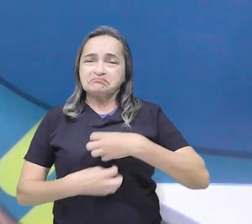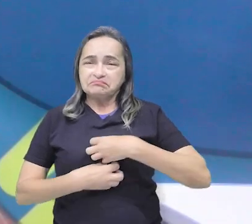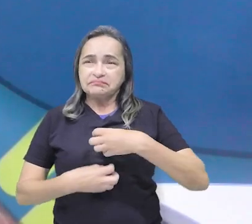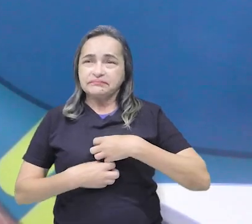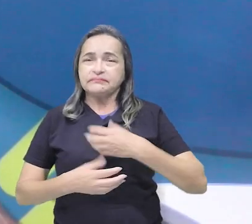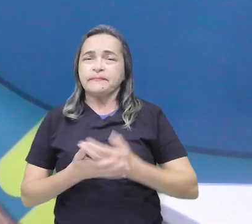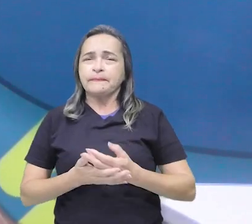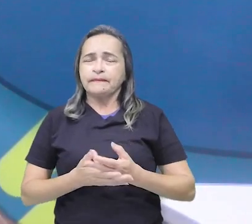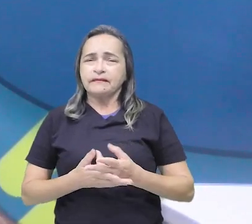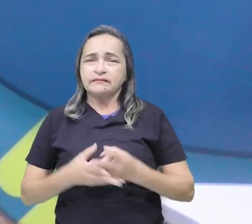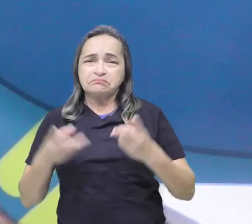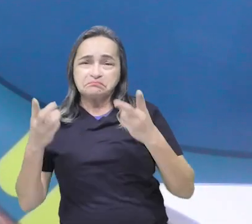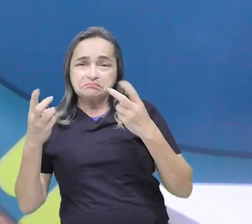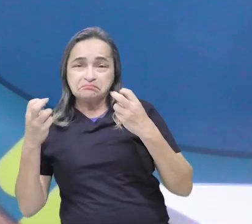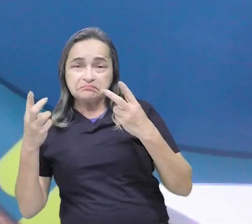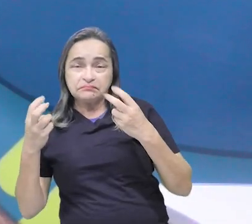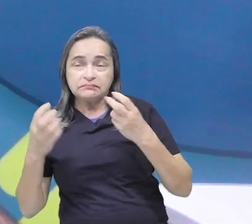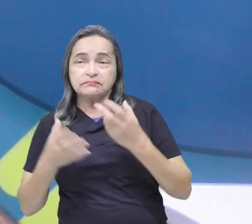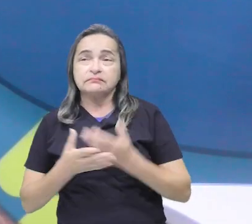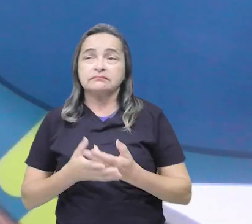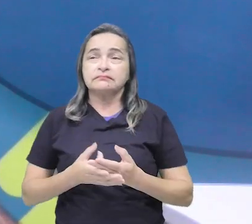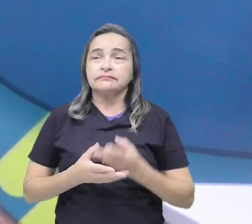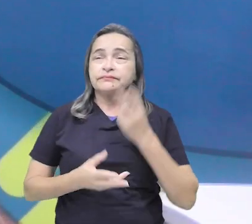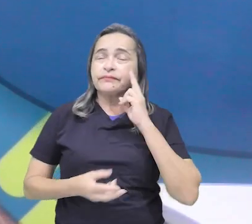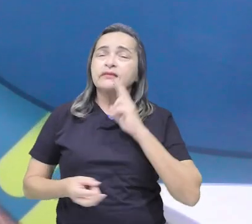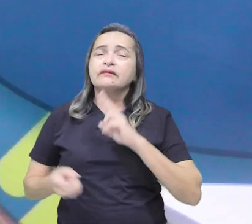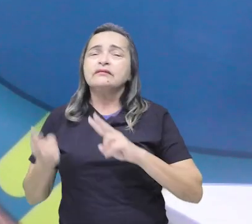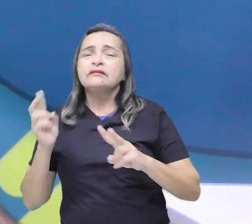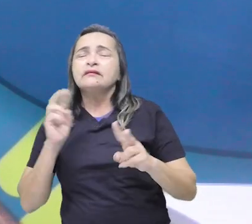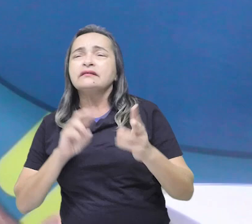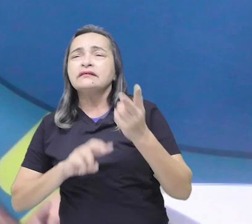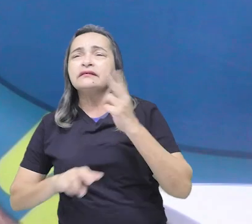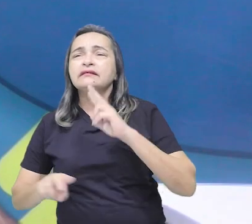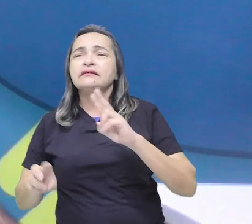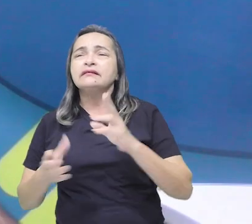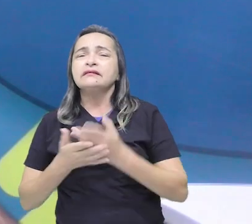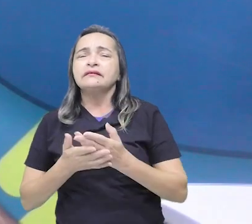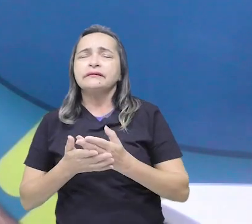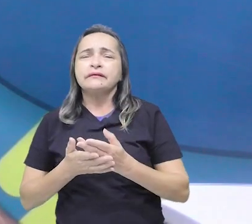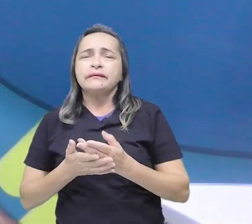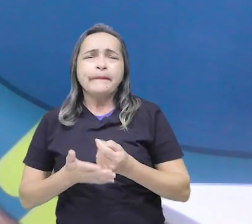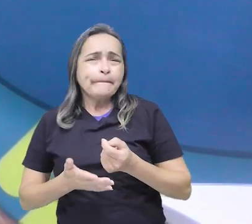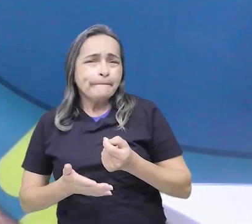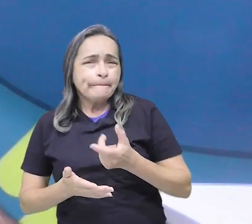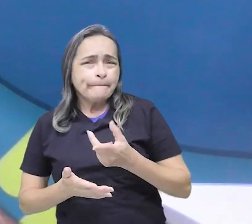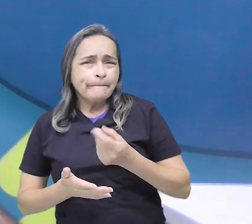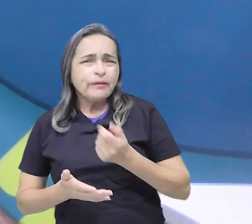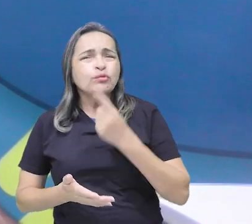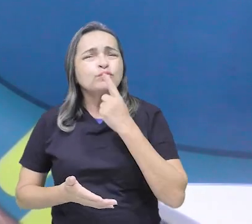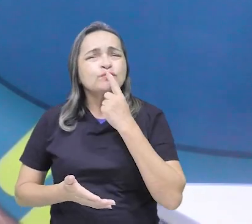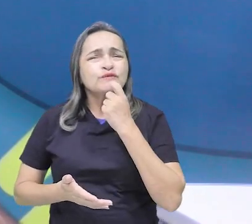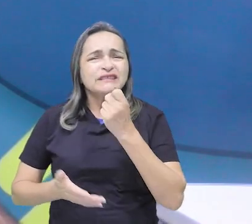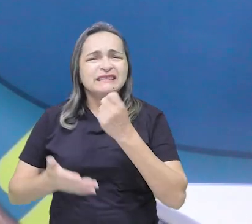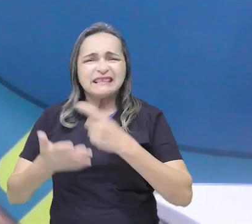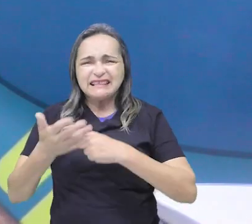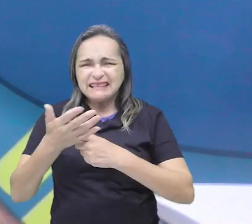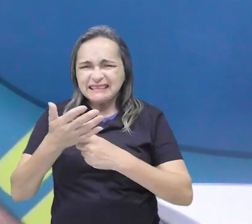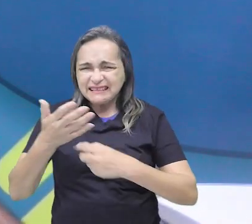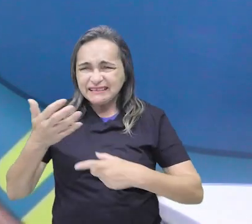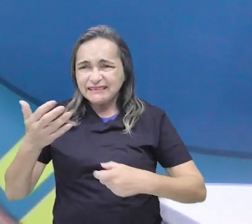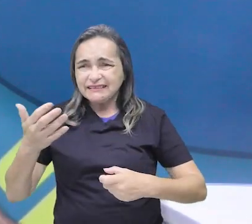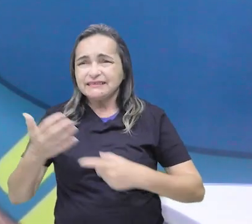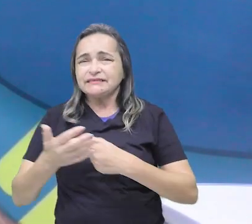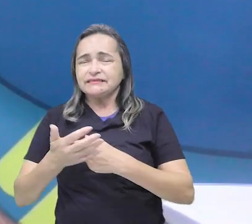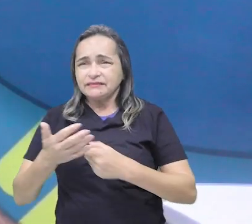são observáveis, né? Pode ser observado pequenos sangramentos, o homem começa a ver pequenos sangramentos quando